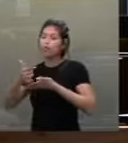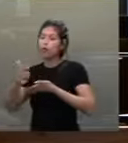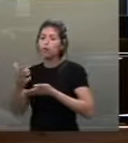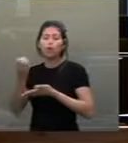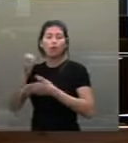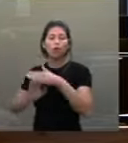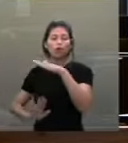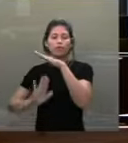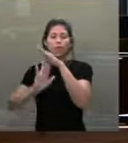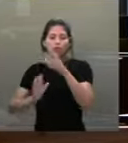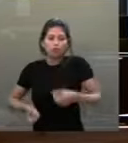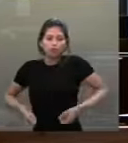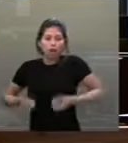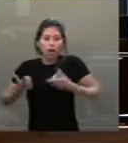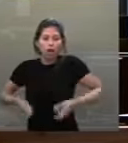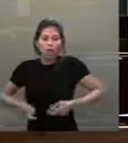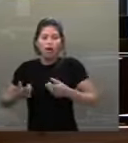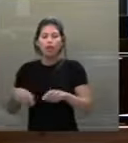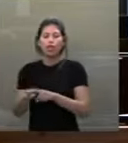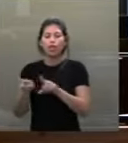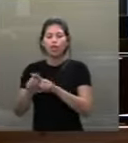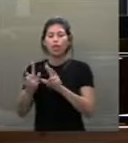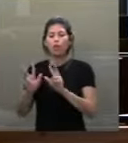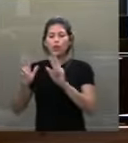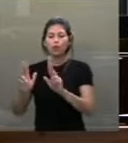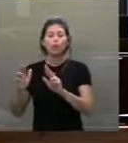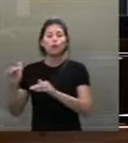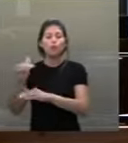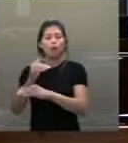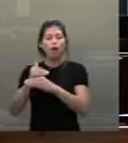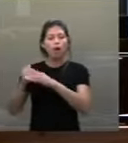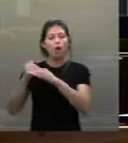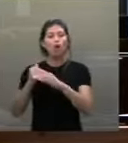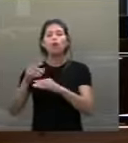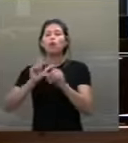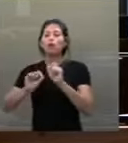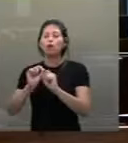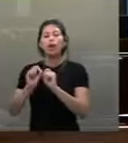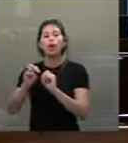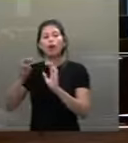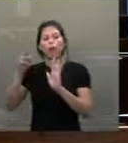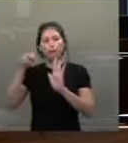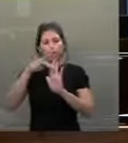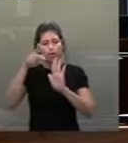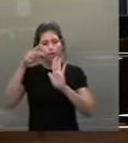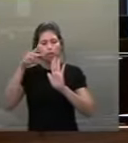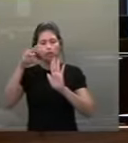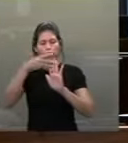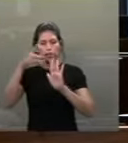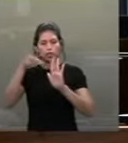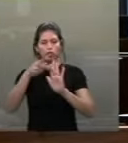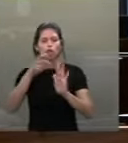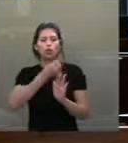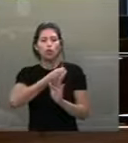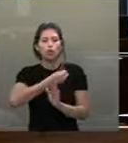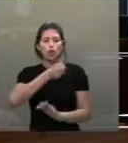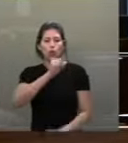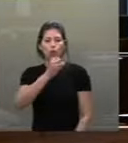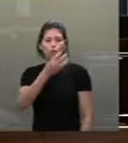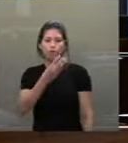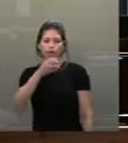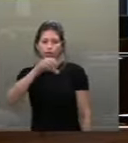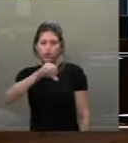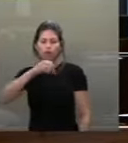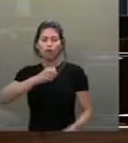de gastos. Situação semelhante ocorreu com a edição da medida provisória 839, em